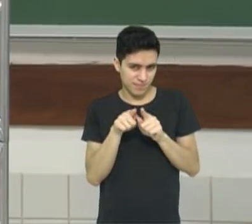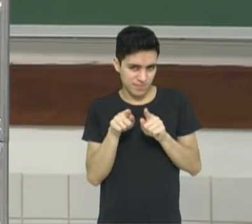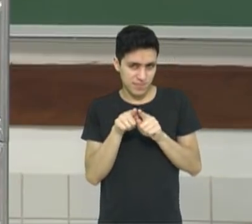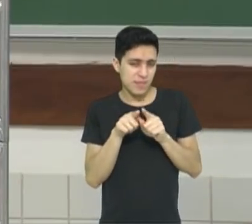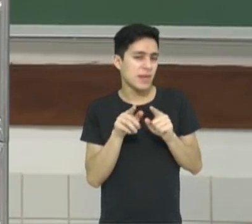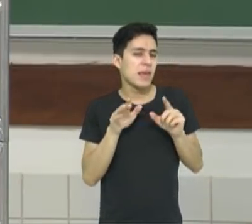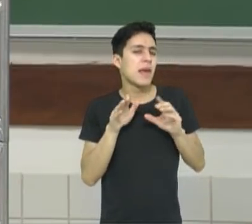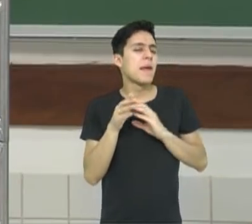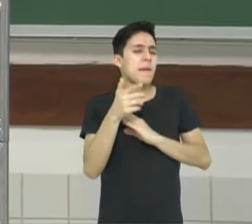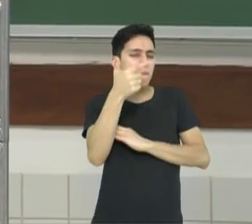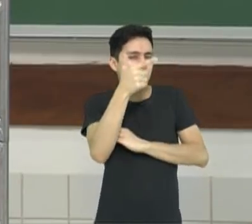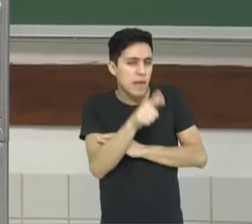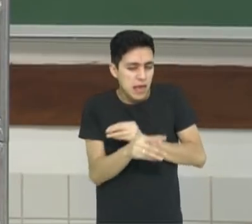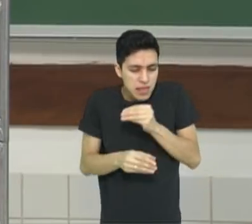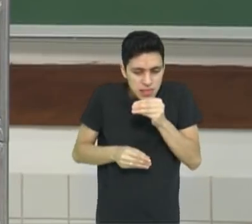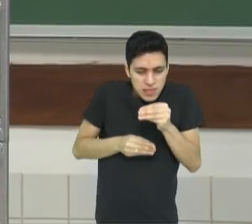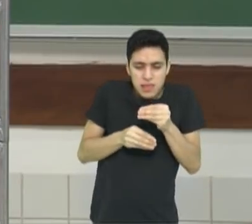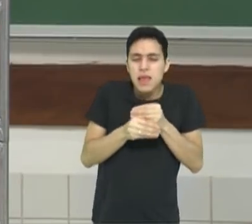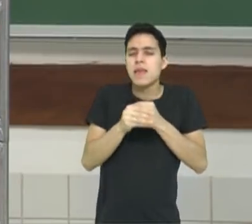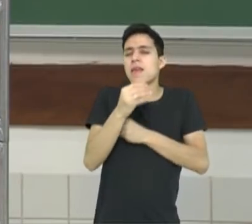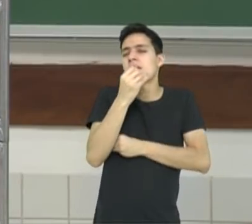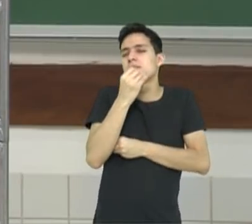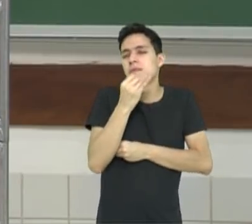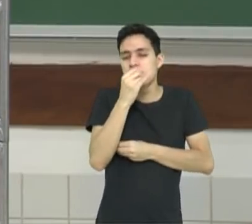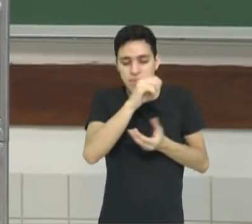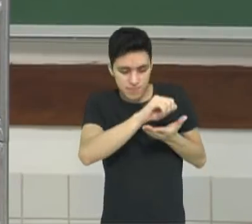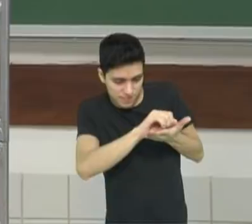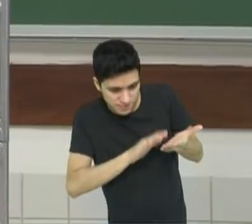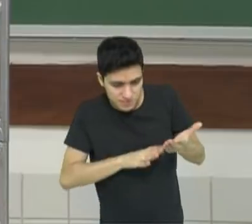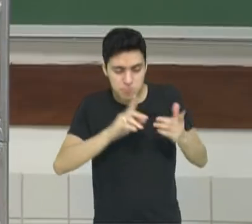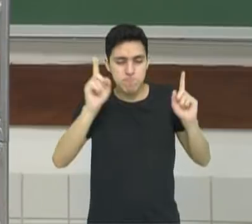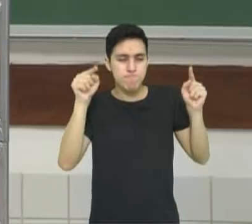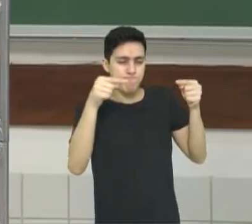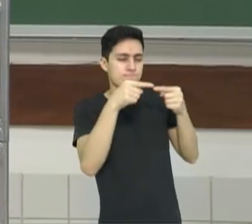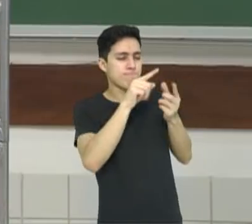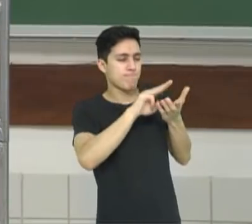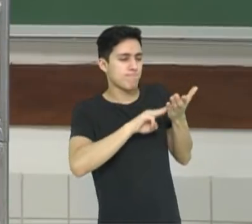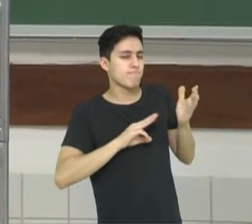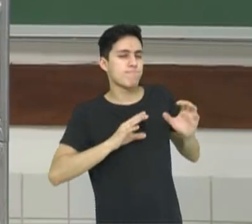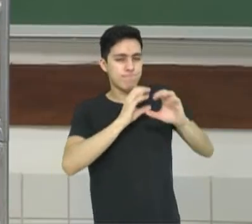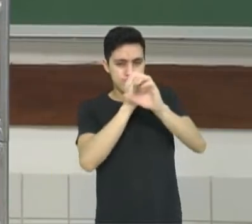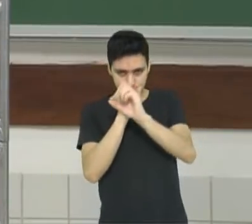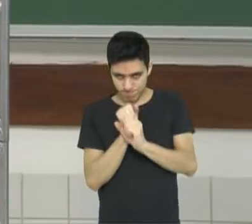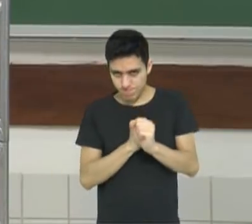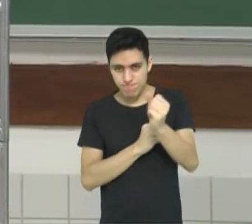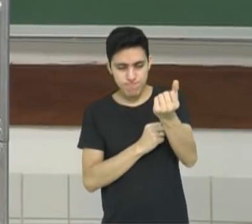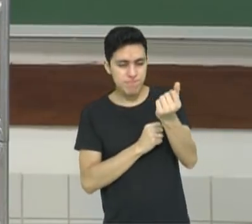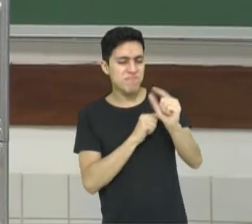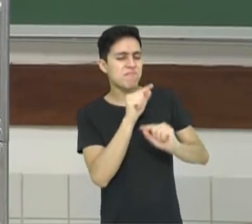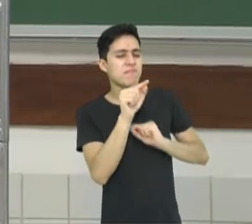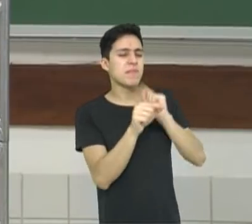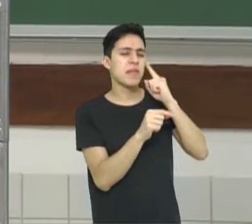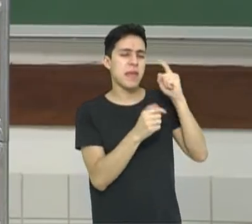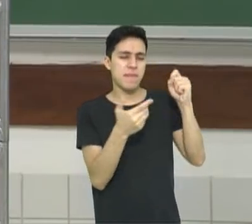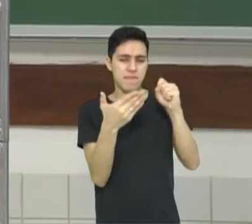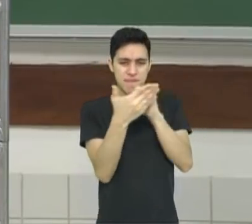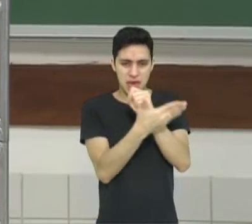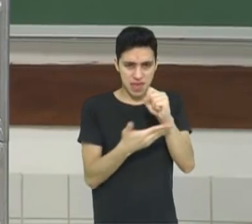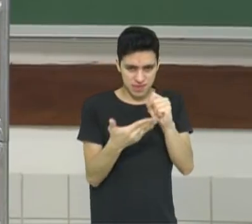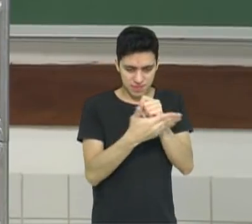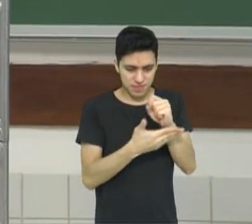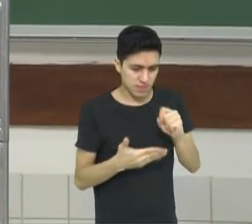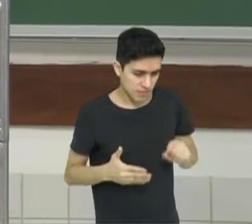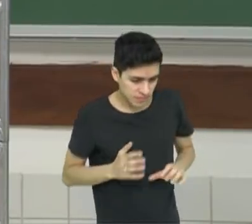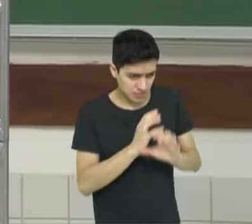alguns exemplos, alguns exercícios utilizando esse método da adição, que é aquele método básico que você